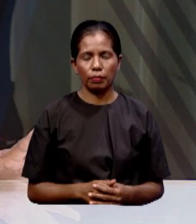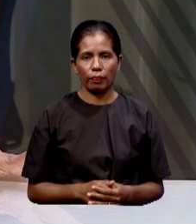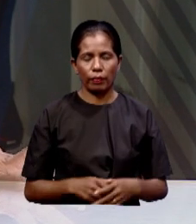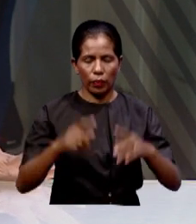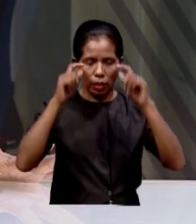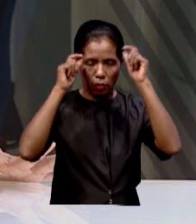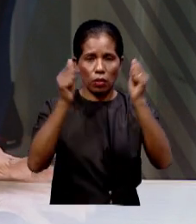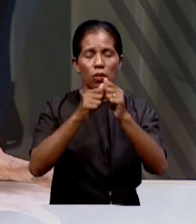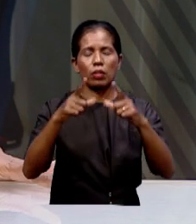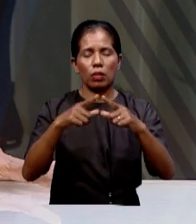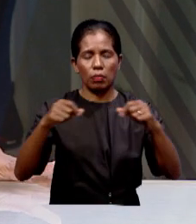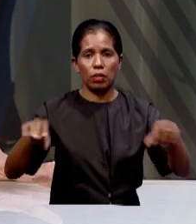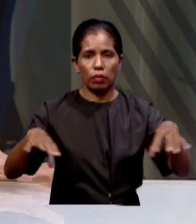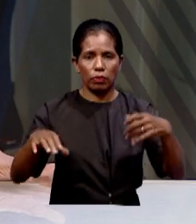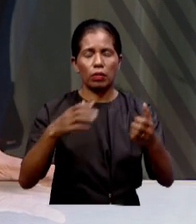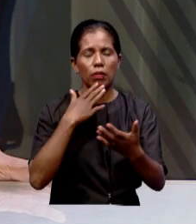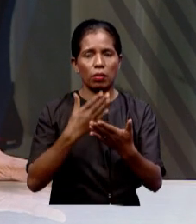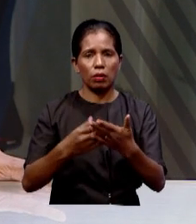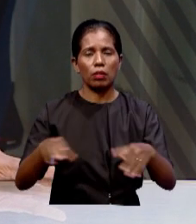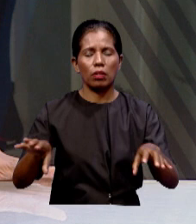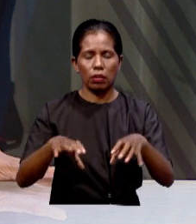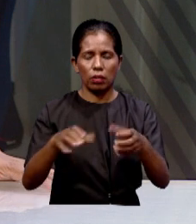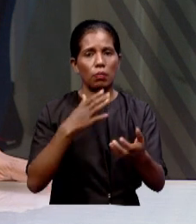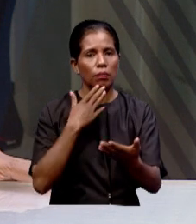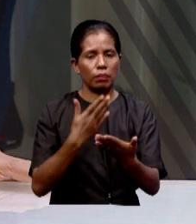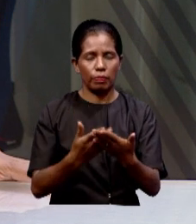Estimular este Japão sem a meta em Lituânia amizade e Rússia cooperação bilateral.